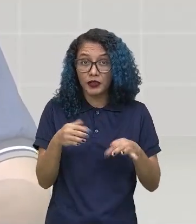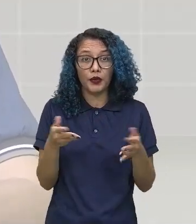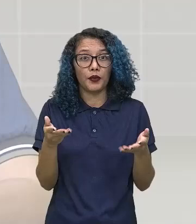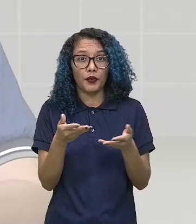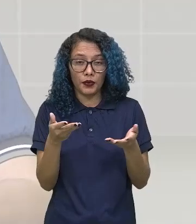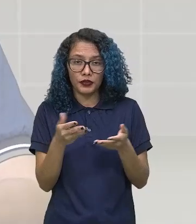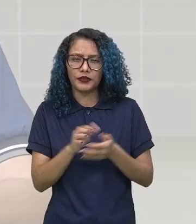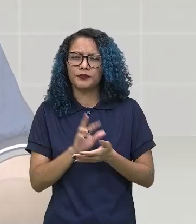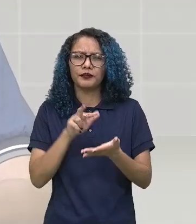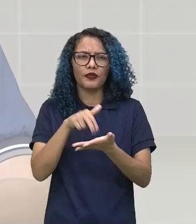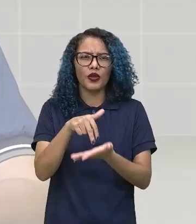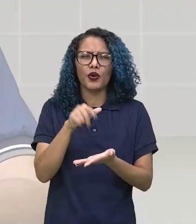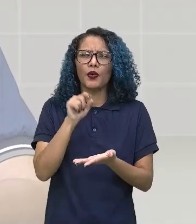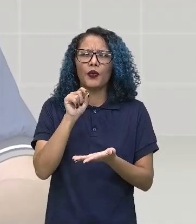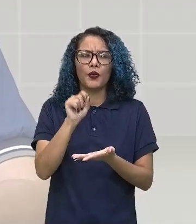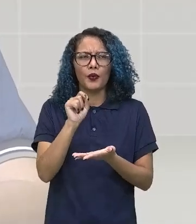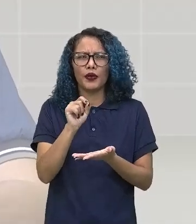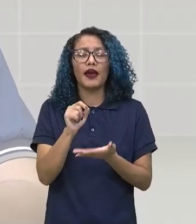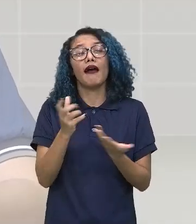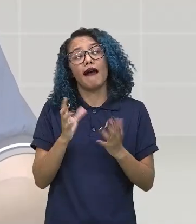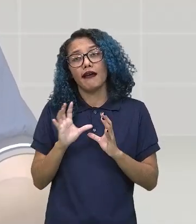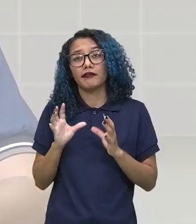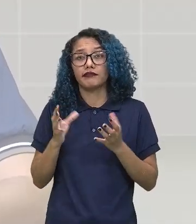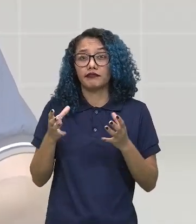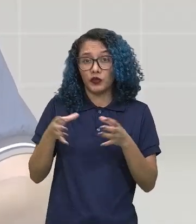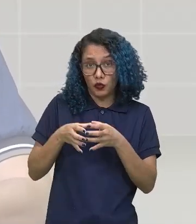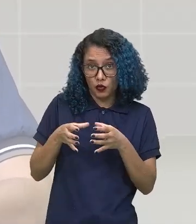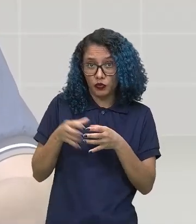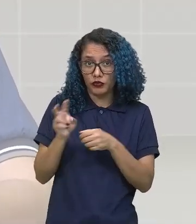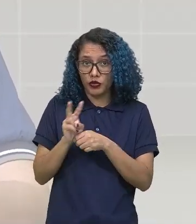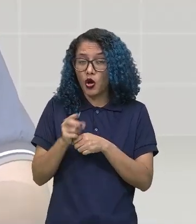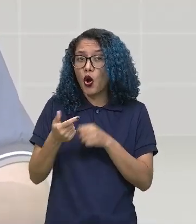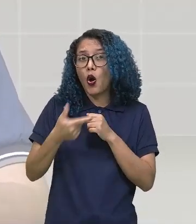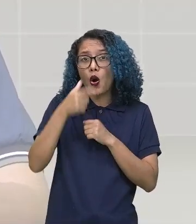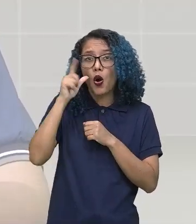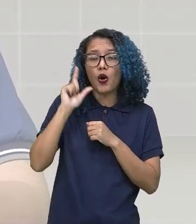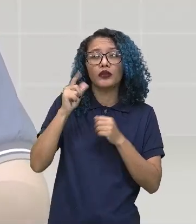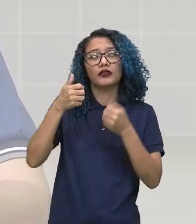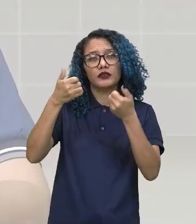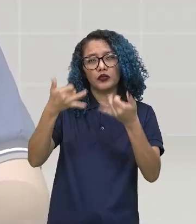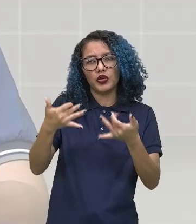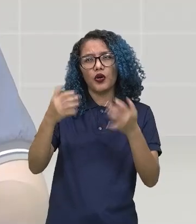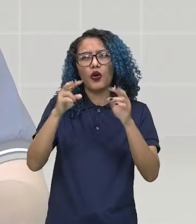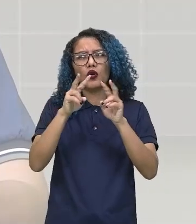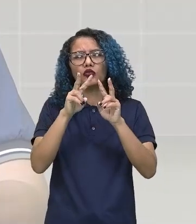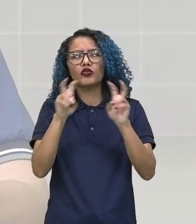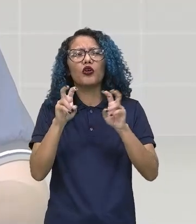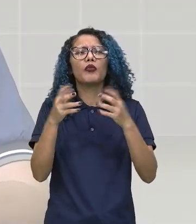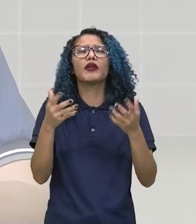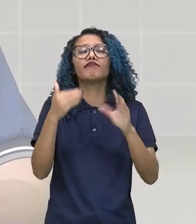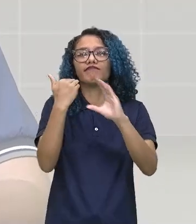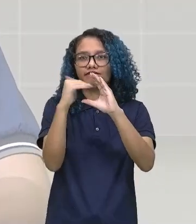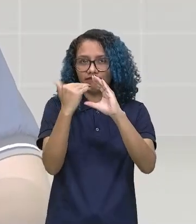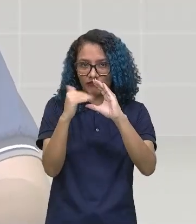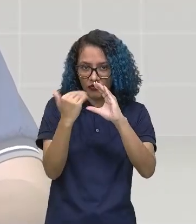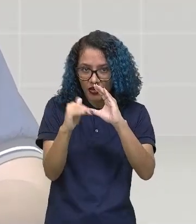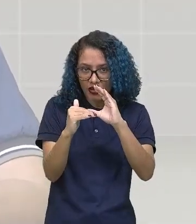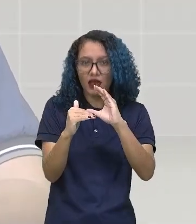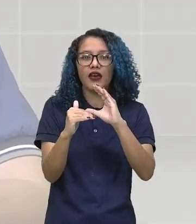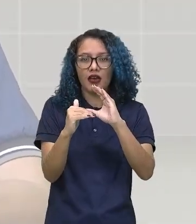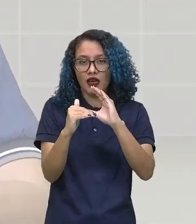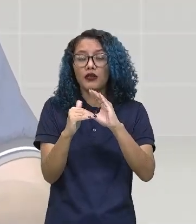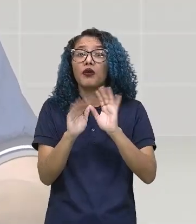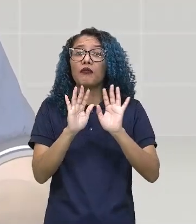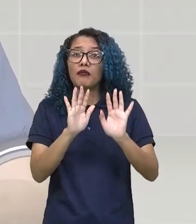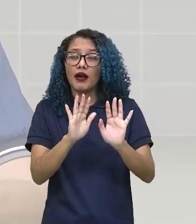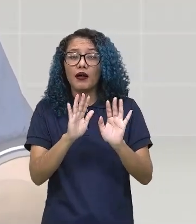estamos aqui com a nossa equipe de monitoramento. Ontem trabalhamos um pouquinho aí sobre os e-mails. Hoje já adentramos